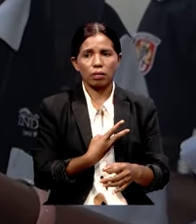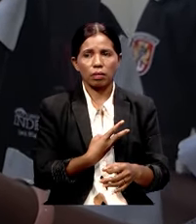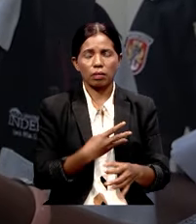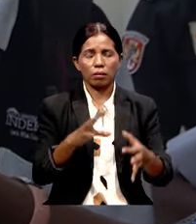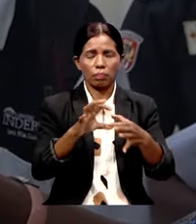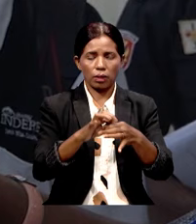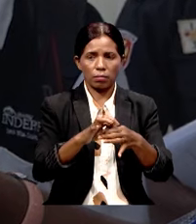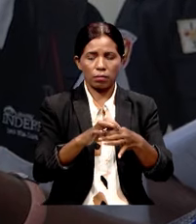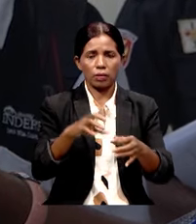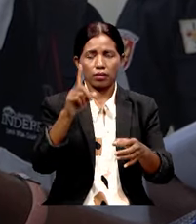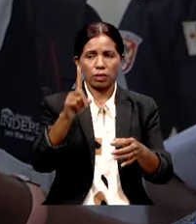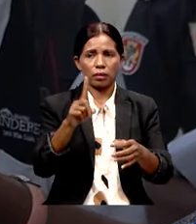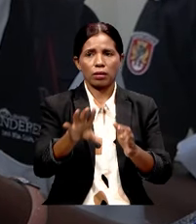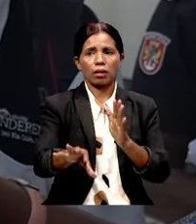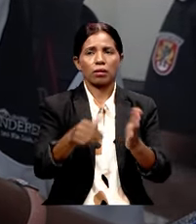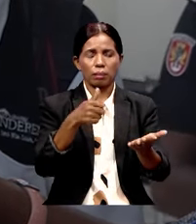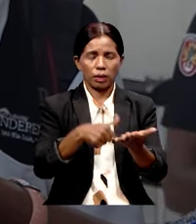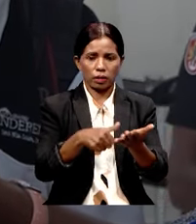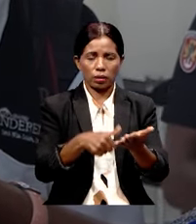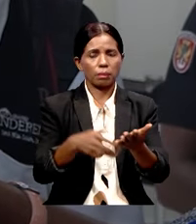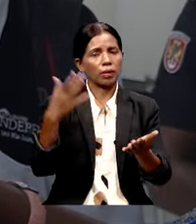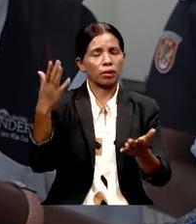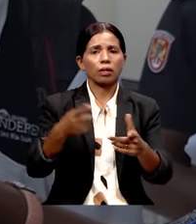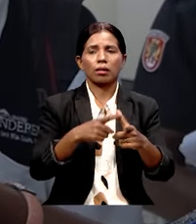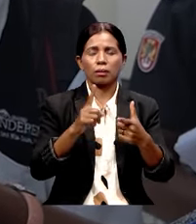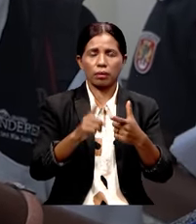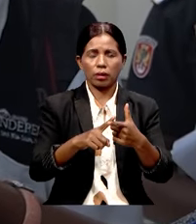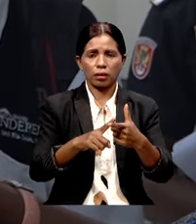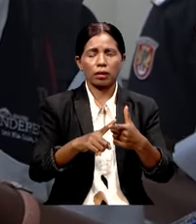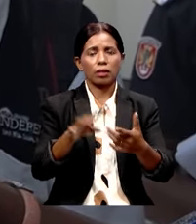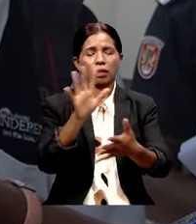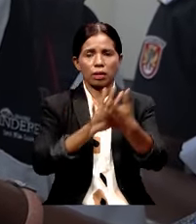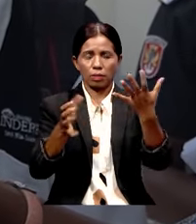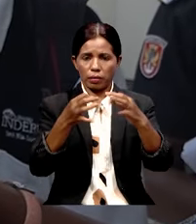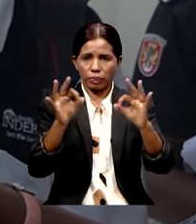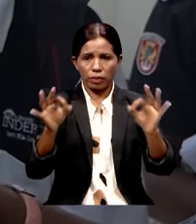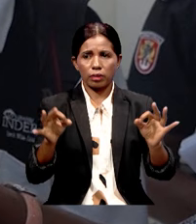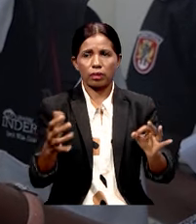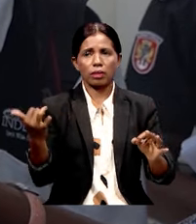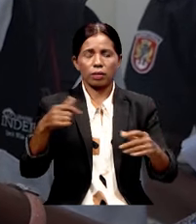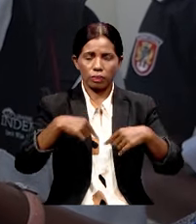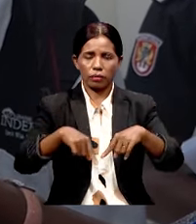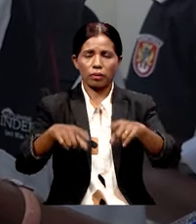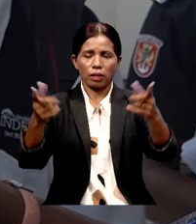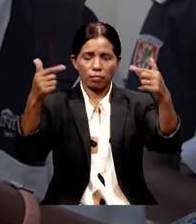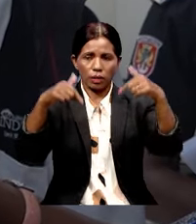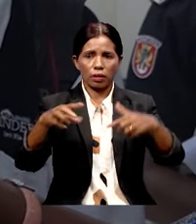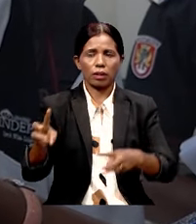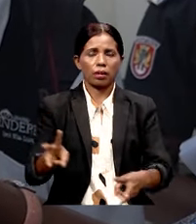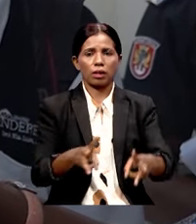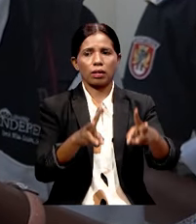membro idamos hetan convite ba participa depois de ceremonia ramata nia fila mai ia dalan